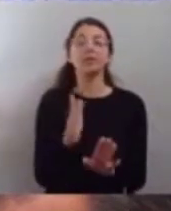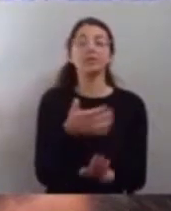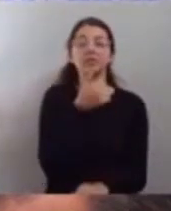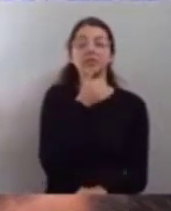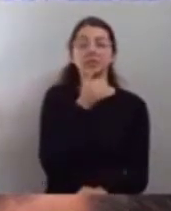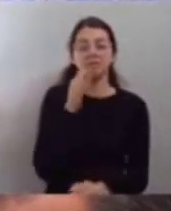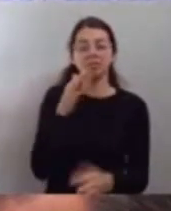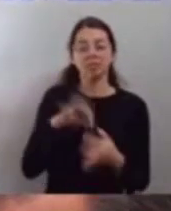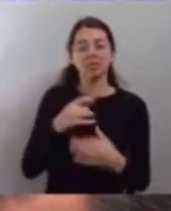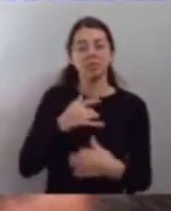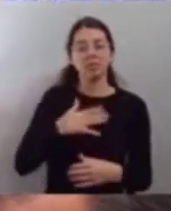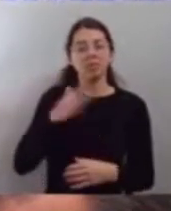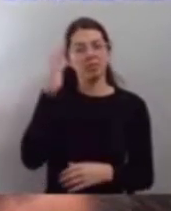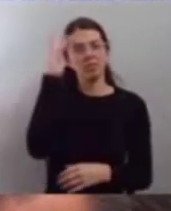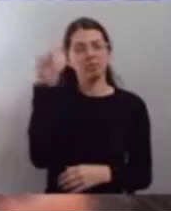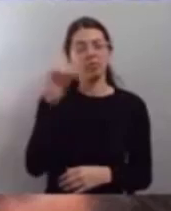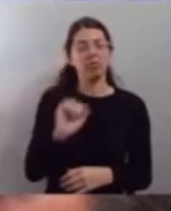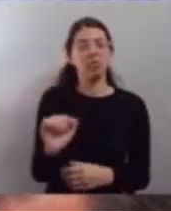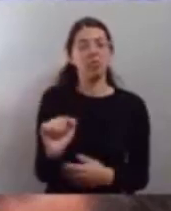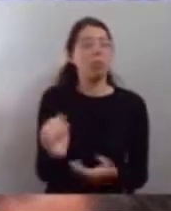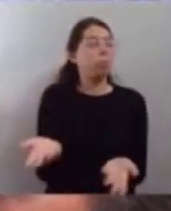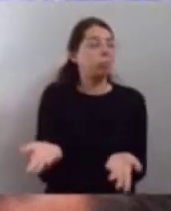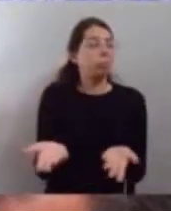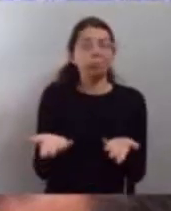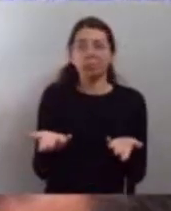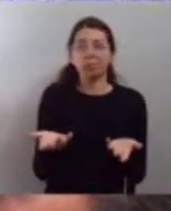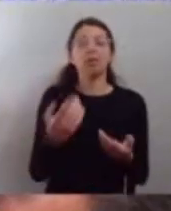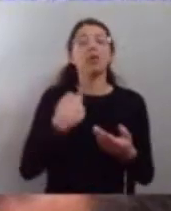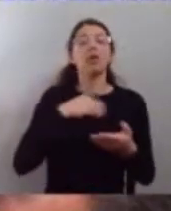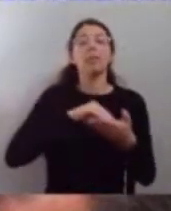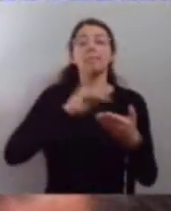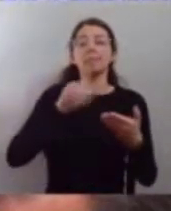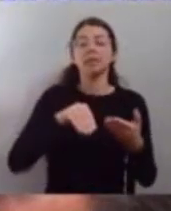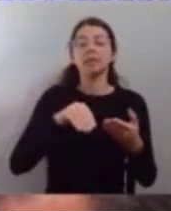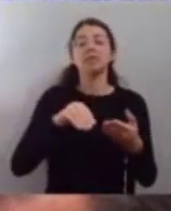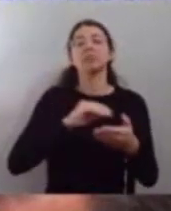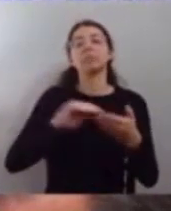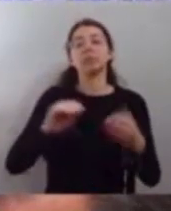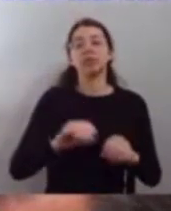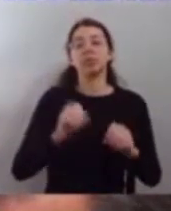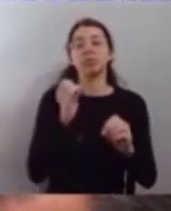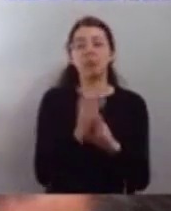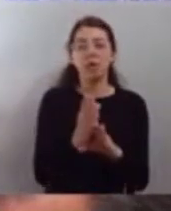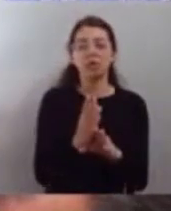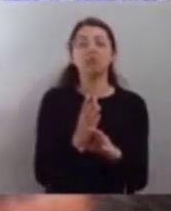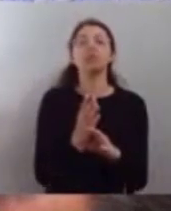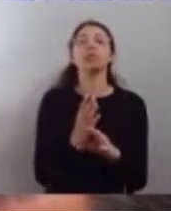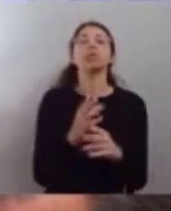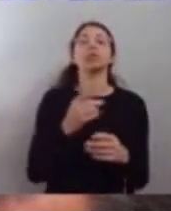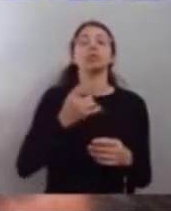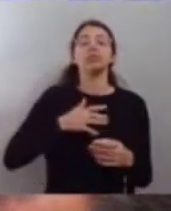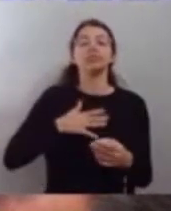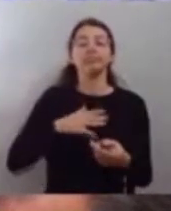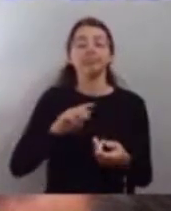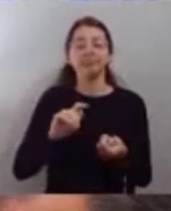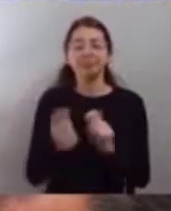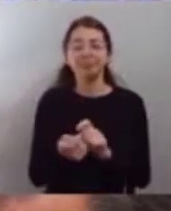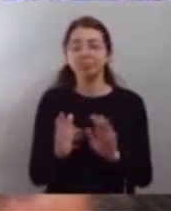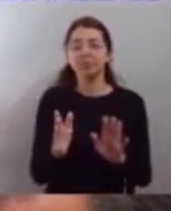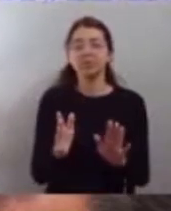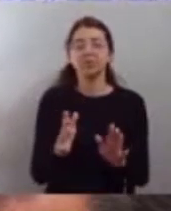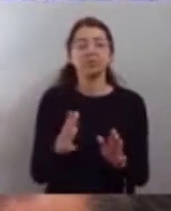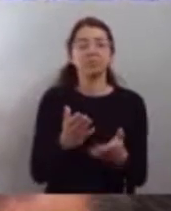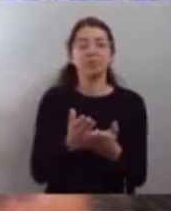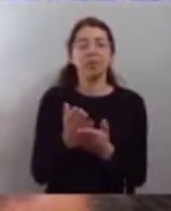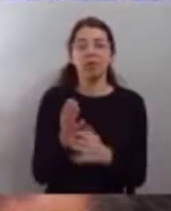estamos no outro mandato mudamos disso cultivo Mas o problema persiste a viabilidade do município não pode ser conseguida